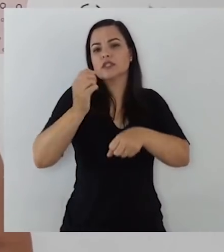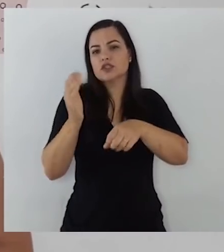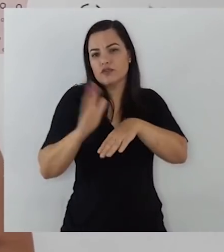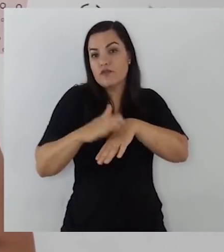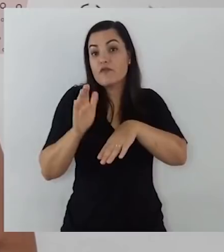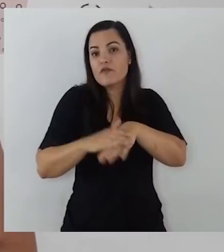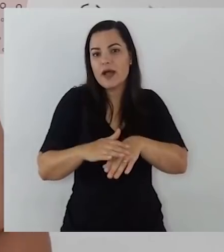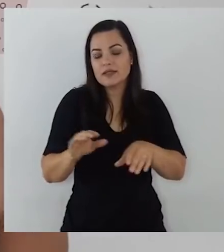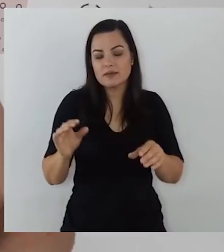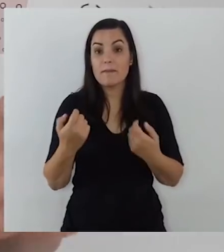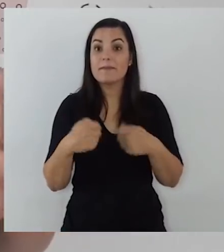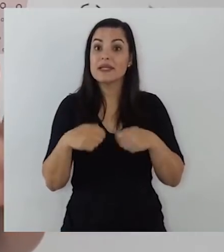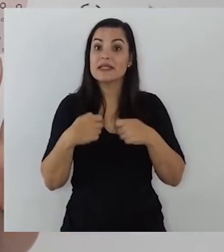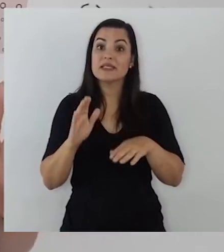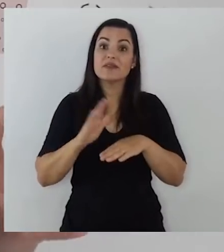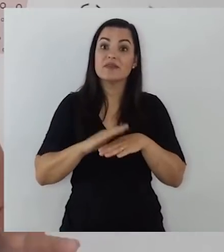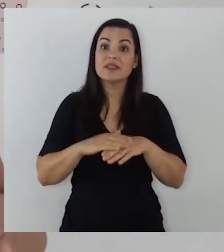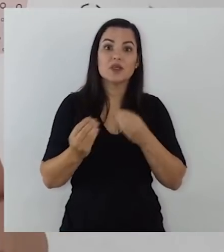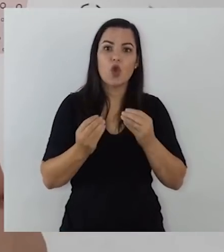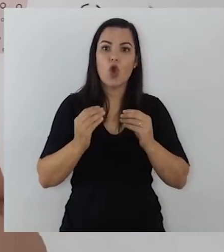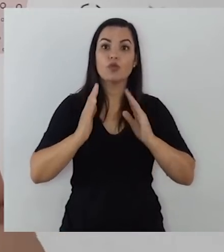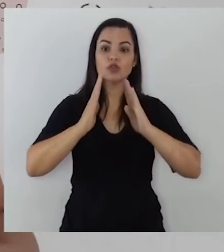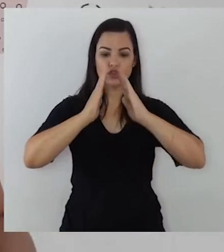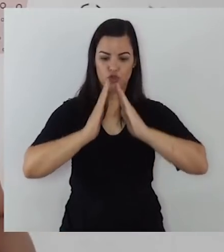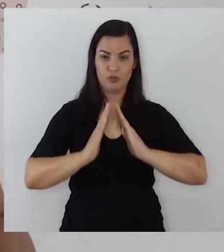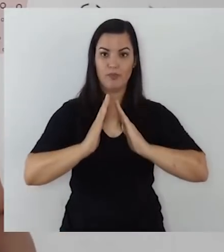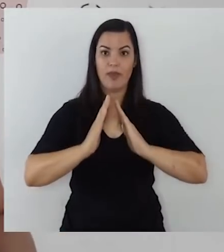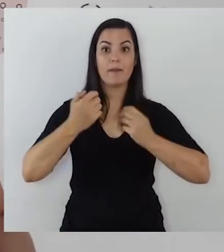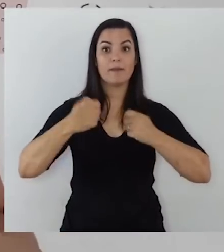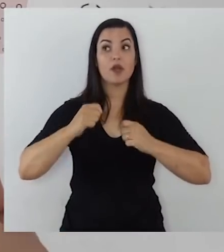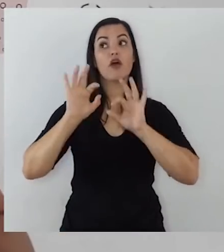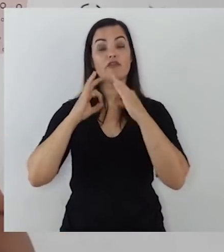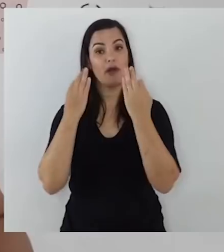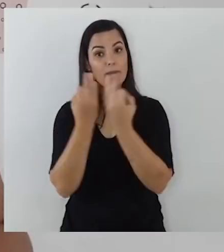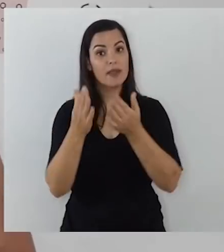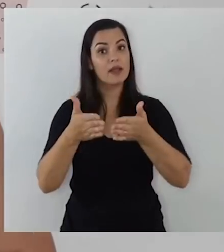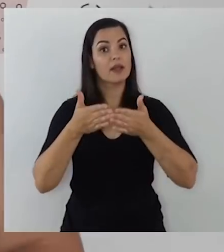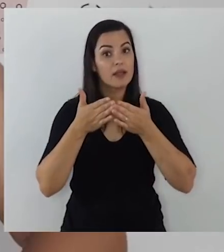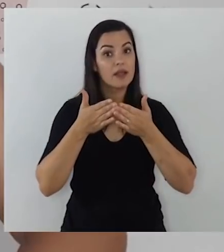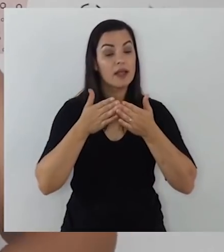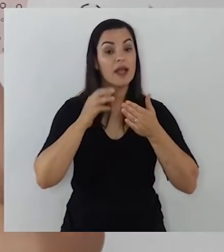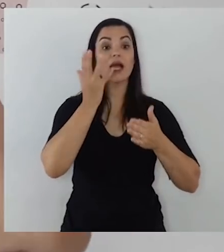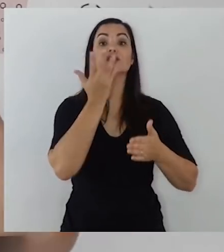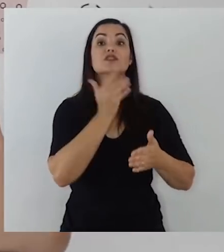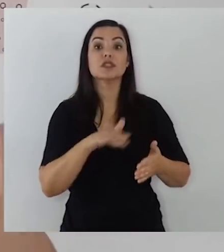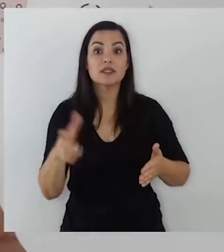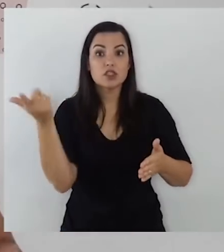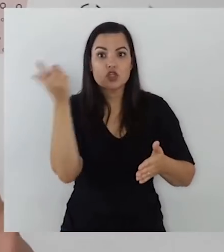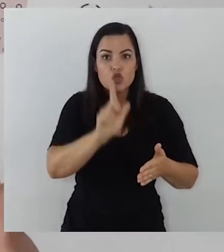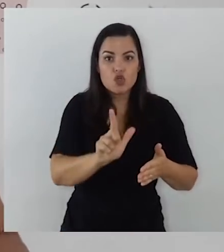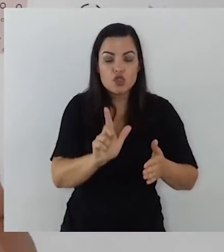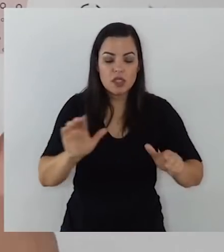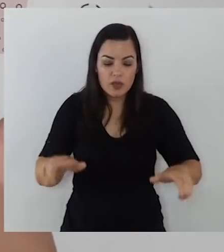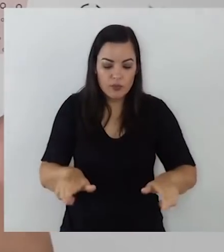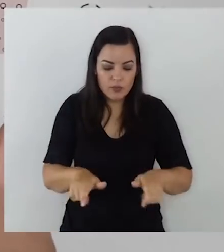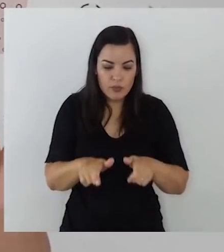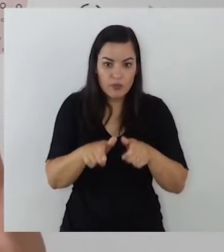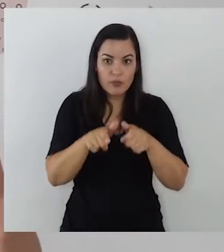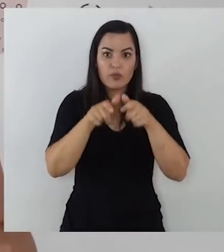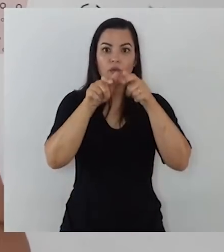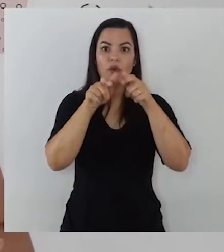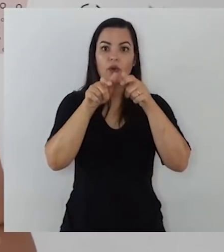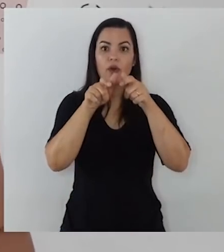vocês. Então, ela precisa ficar em pé. Famílias, quando eles conseguirem colocar essa